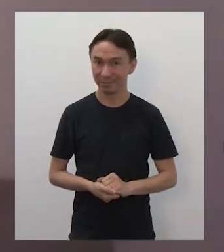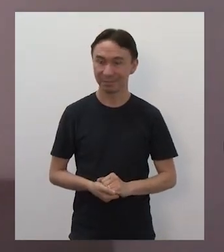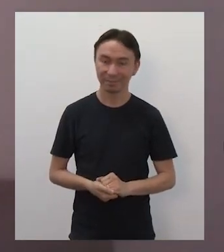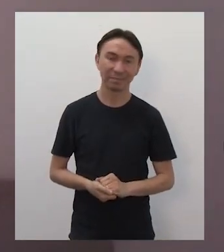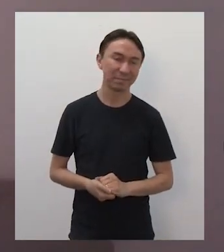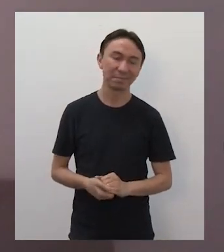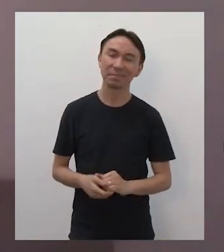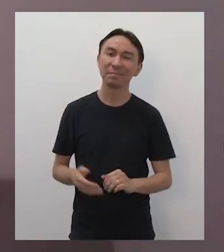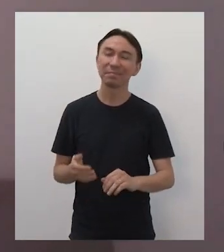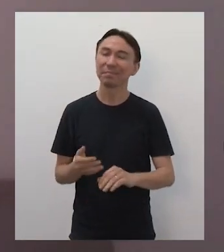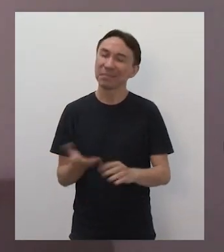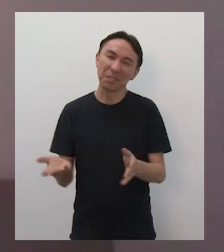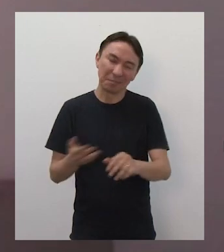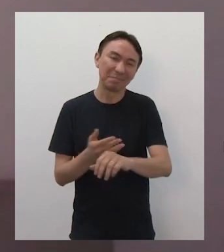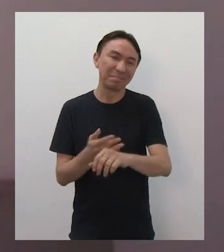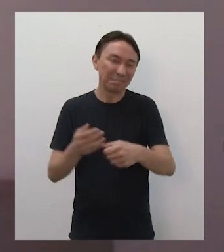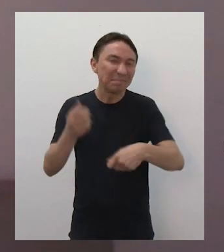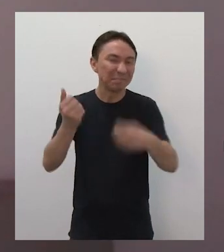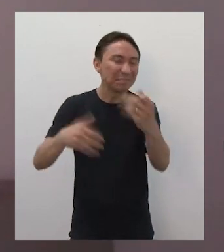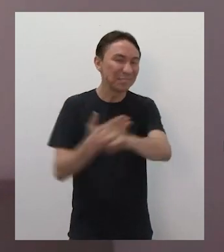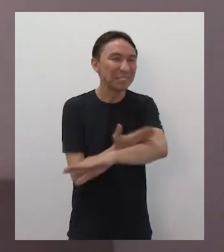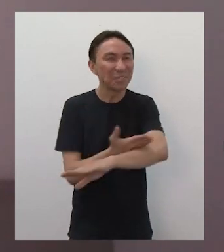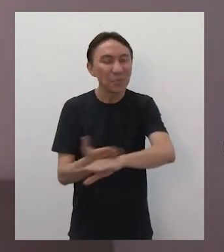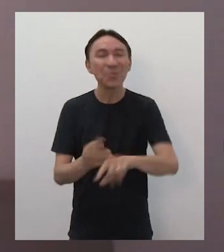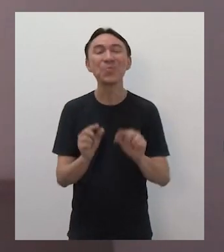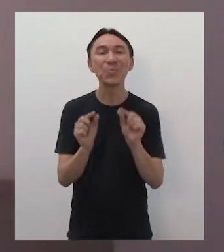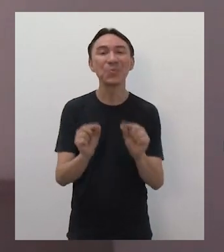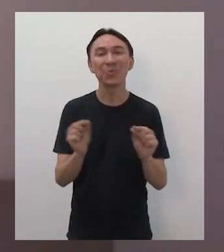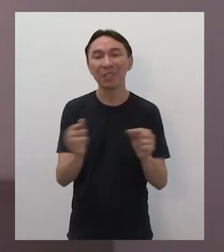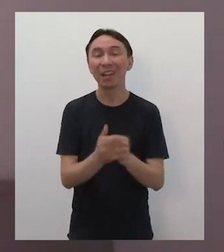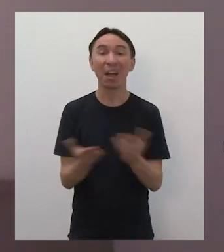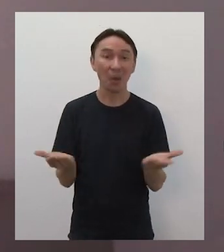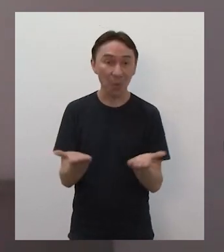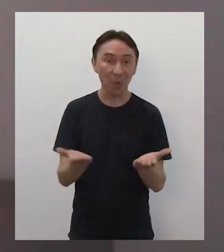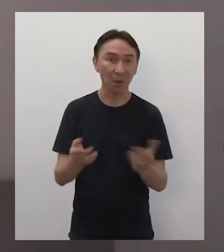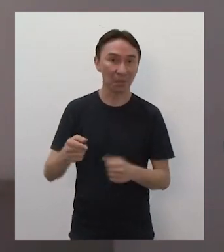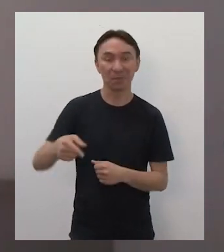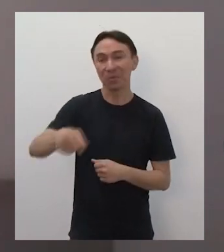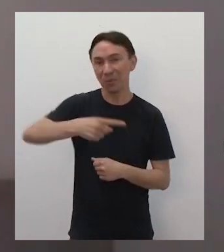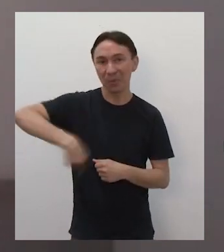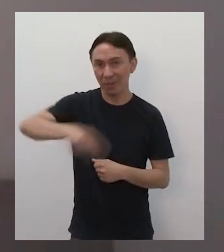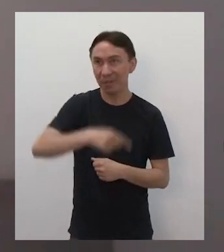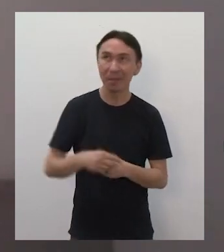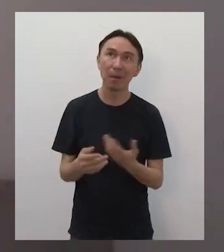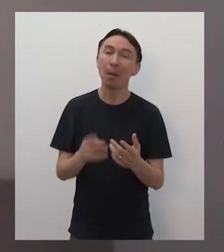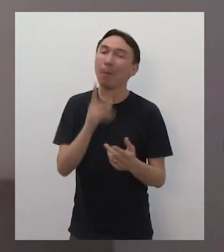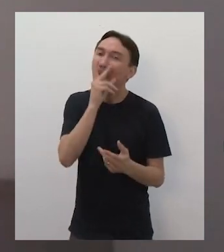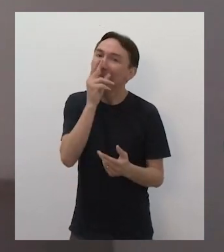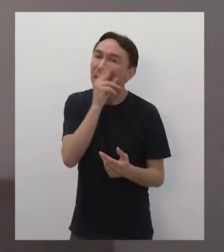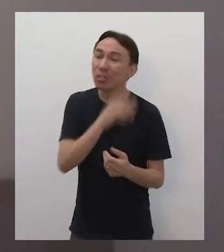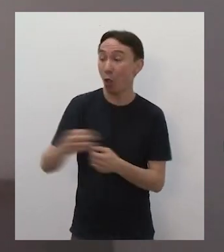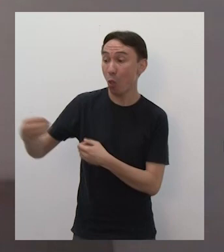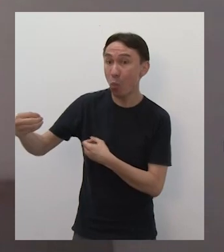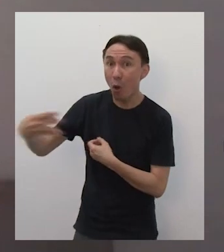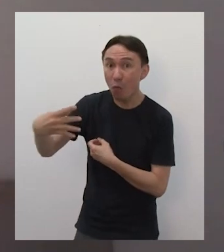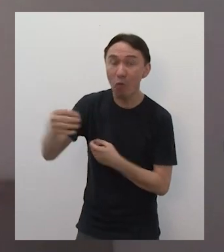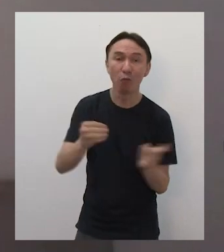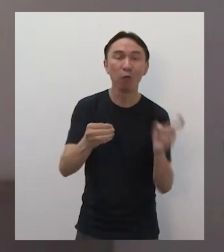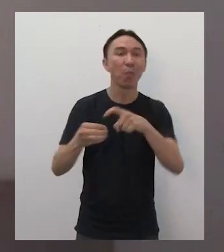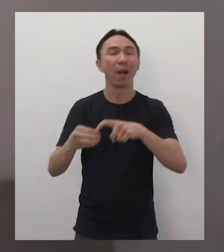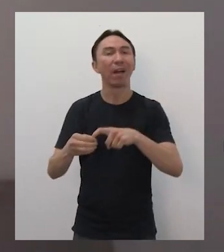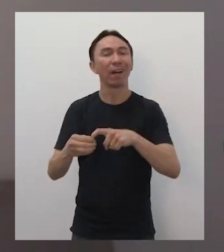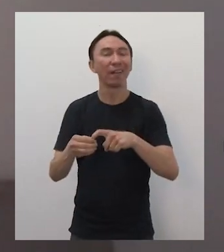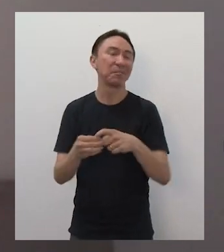falar que agora a gente vai fazer uma volta ao novo, né? Não existe